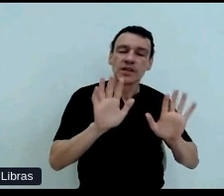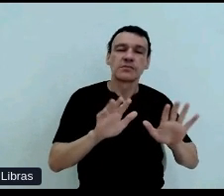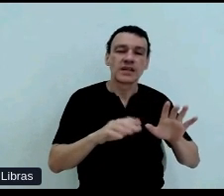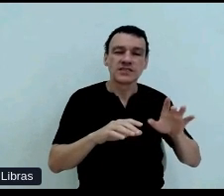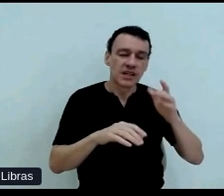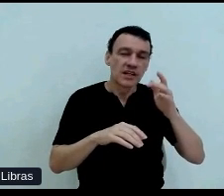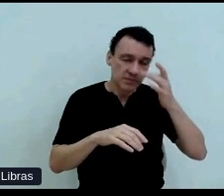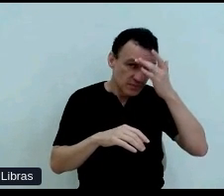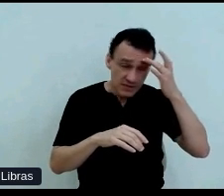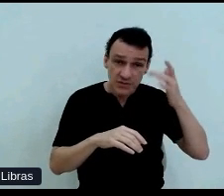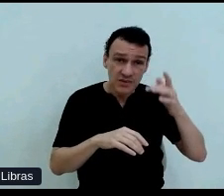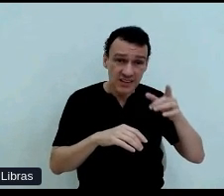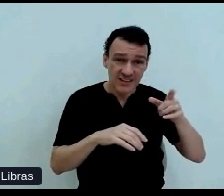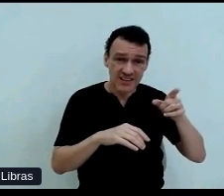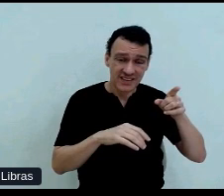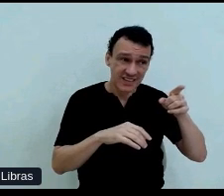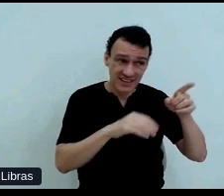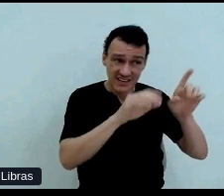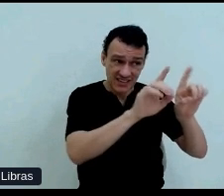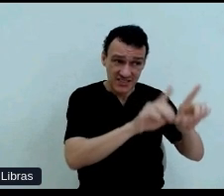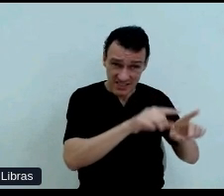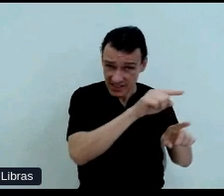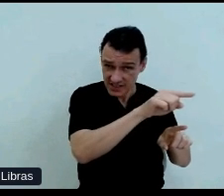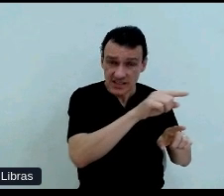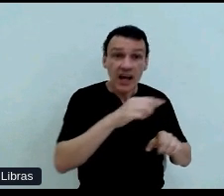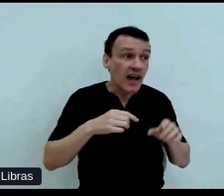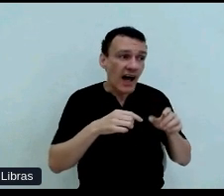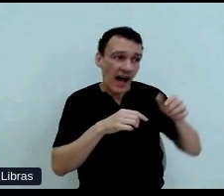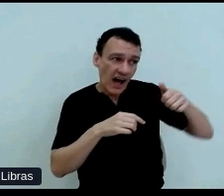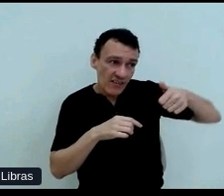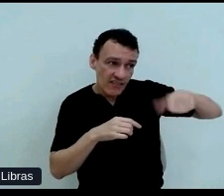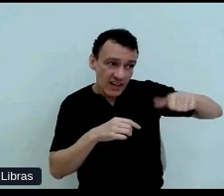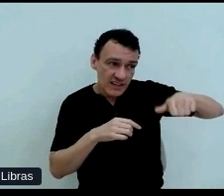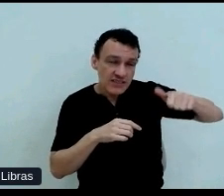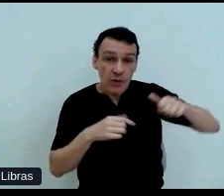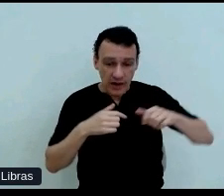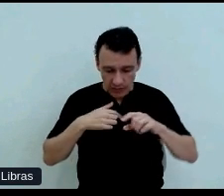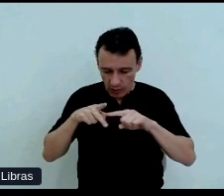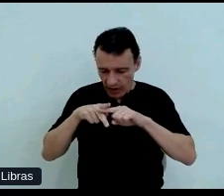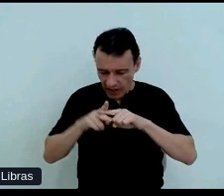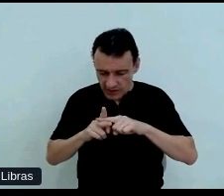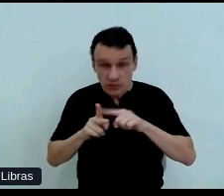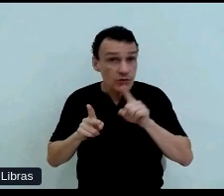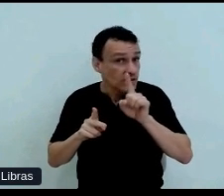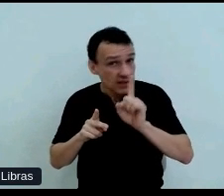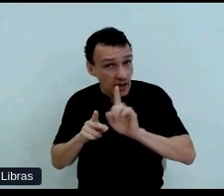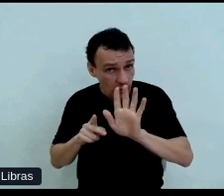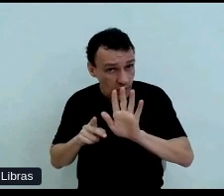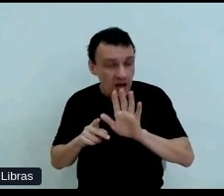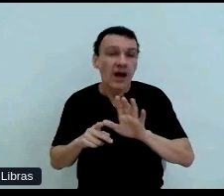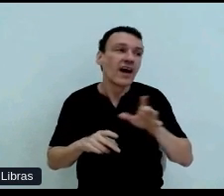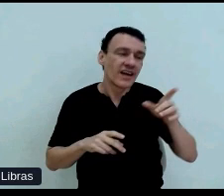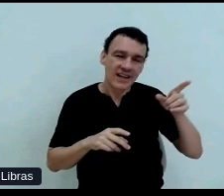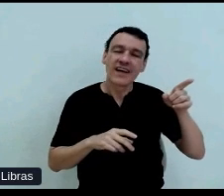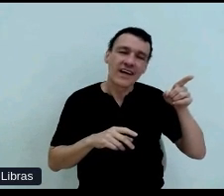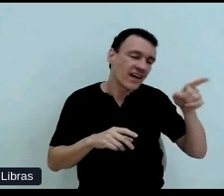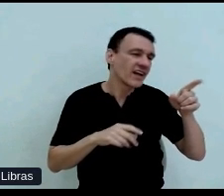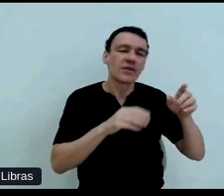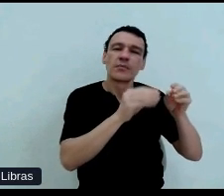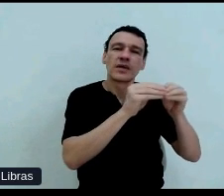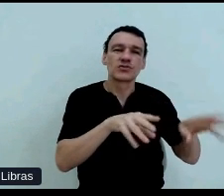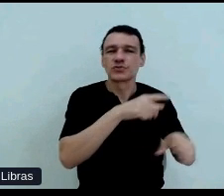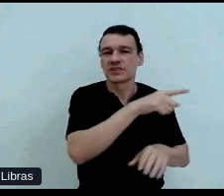nossa organização e na nossa vida. Essas pessoas podem ou não ter deficiência, mas pessoas